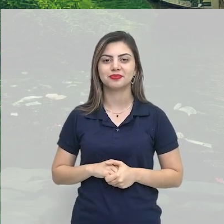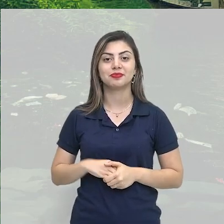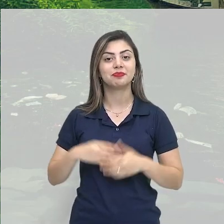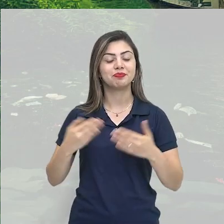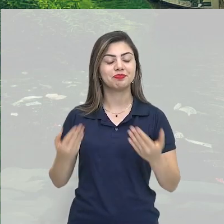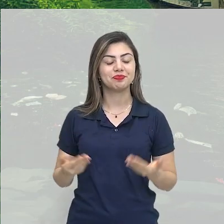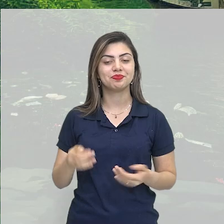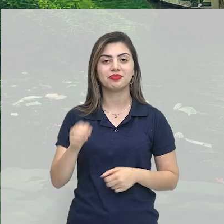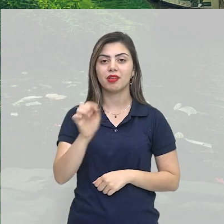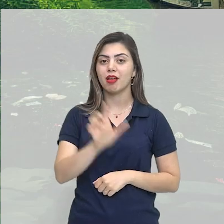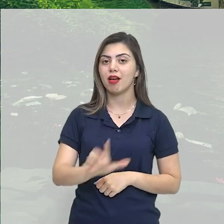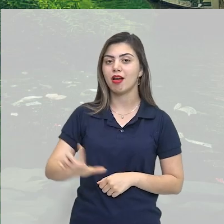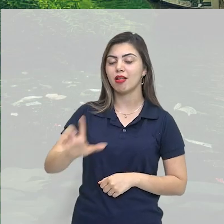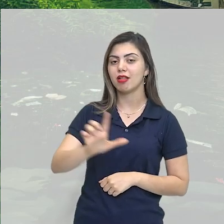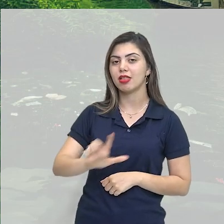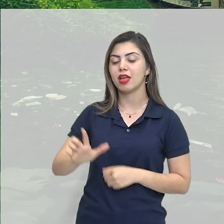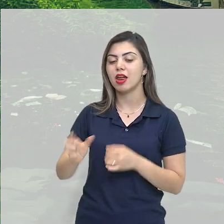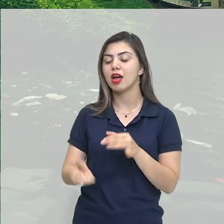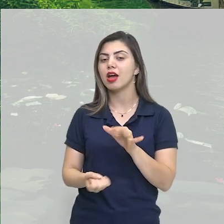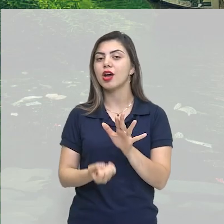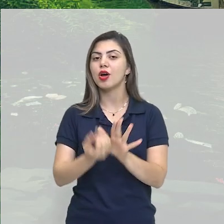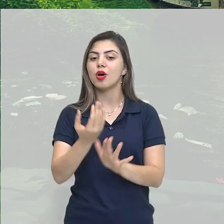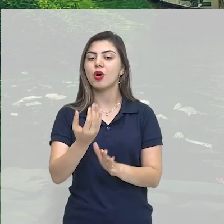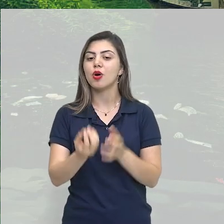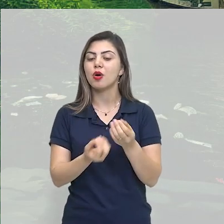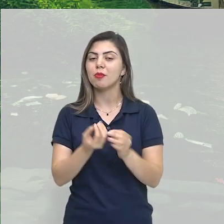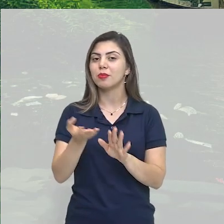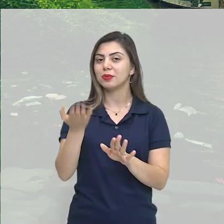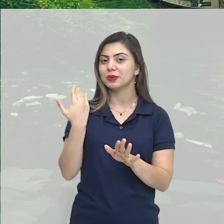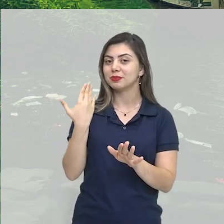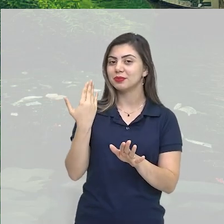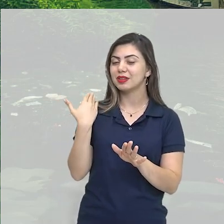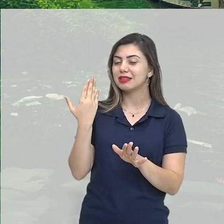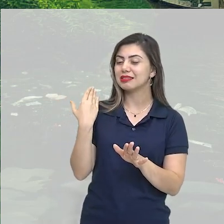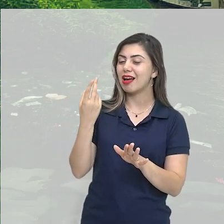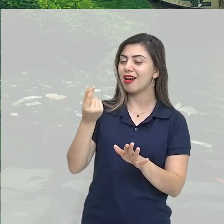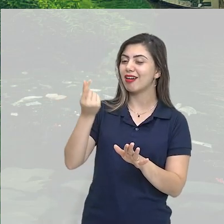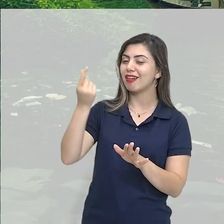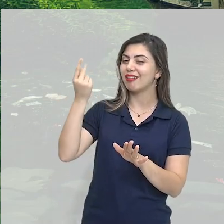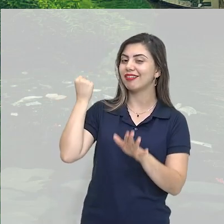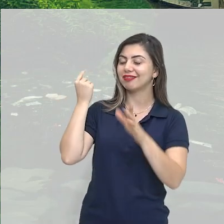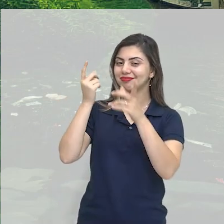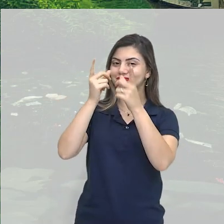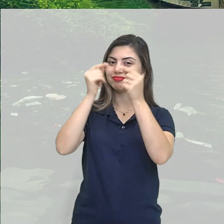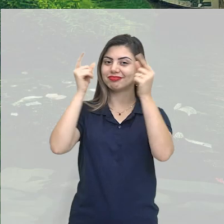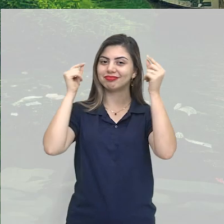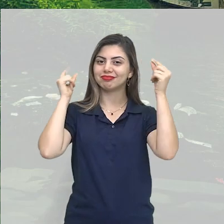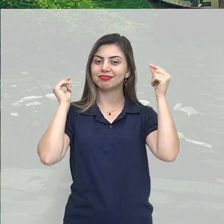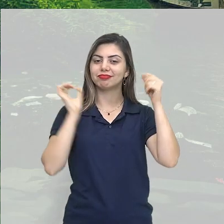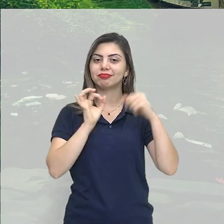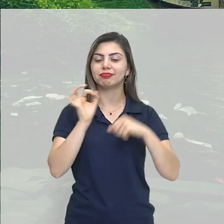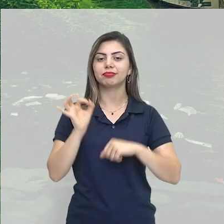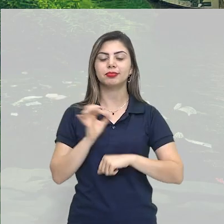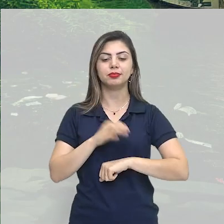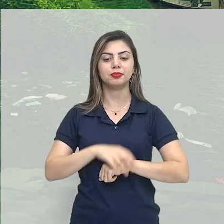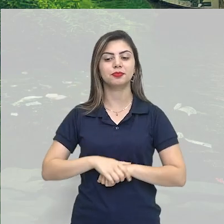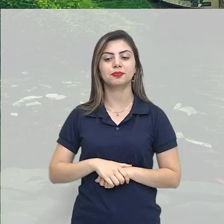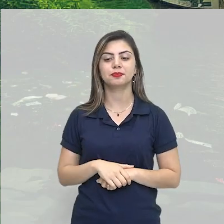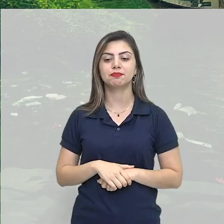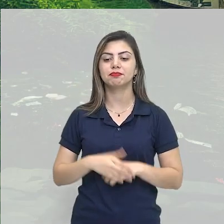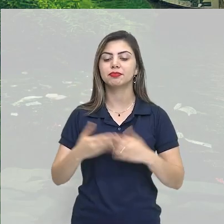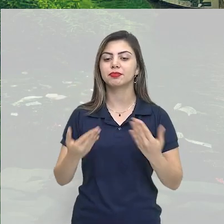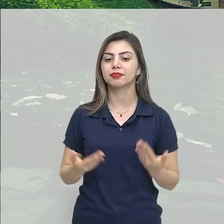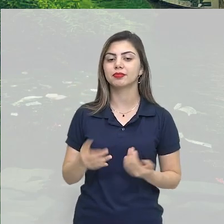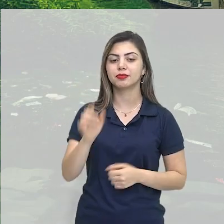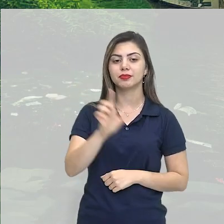a literatura, né, ela surgiu desde esse período, né, muito, muito antigo. Então, a literatura, ela